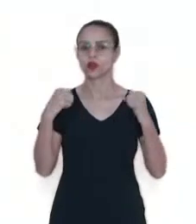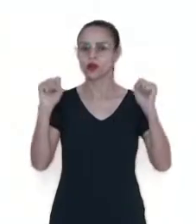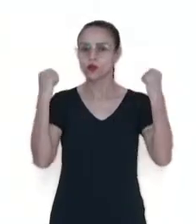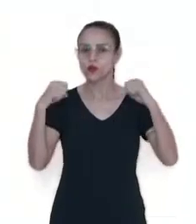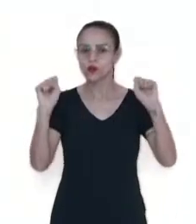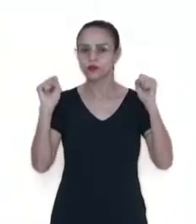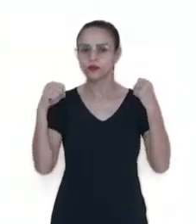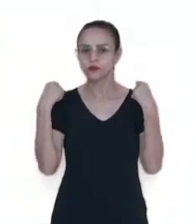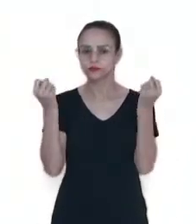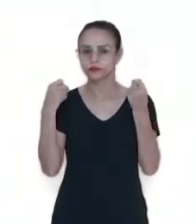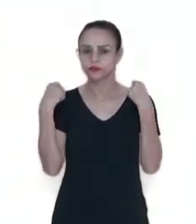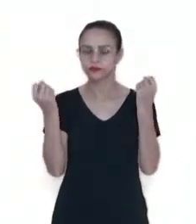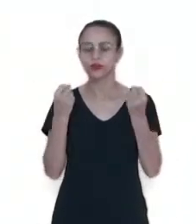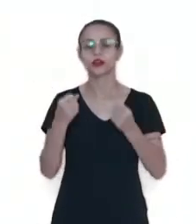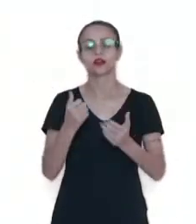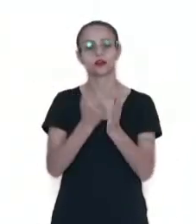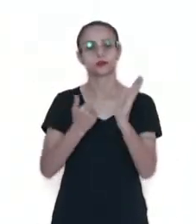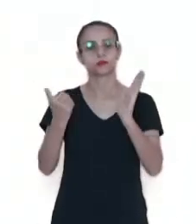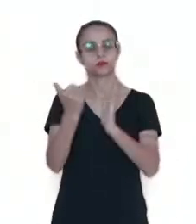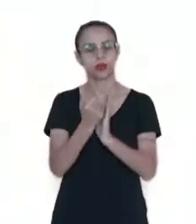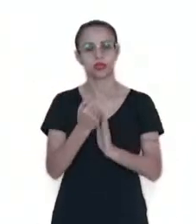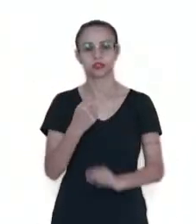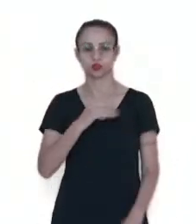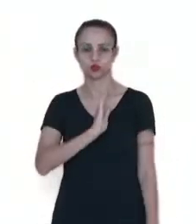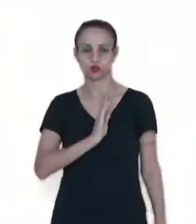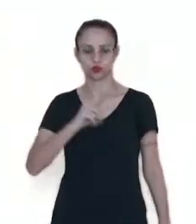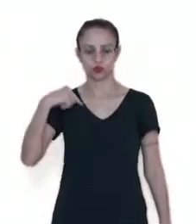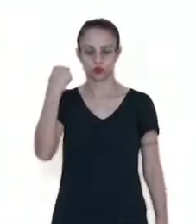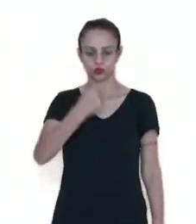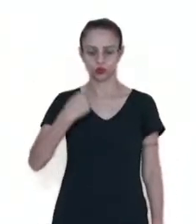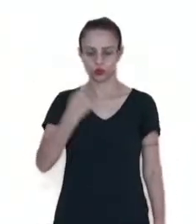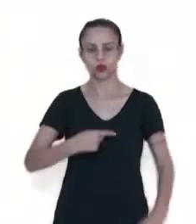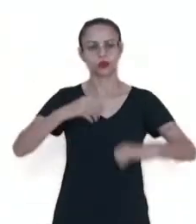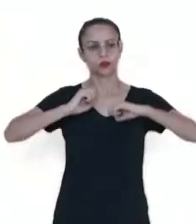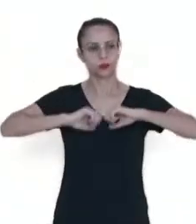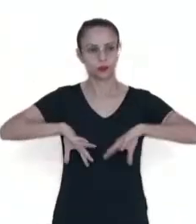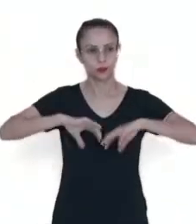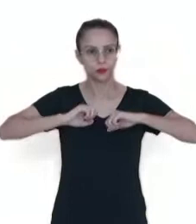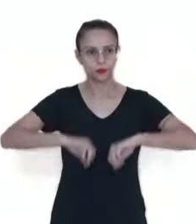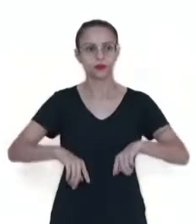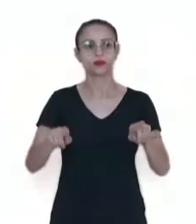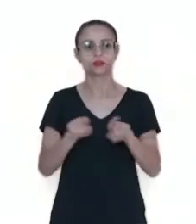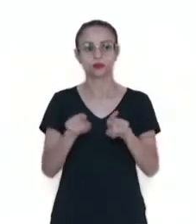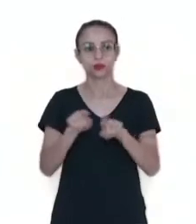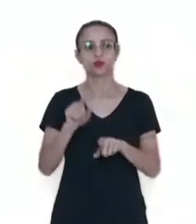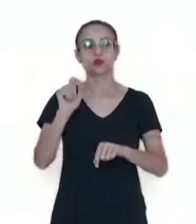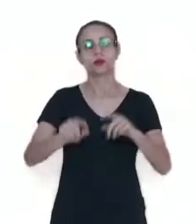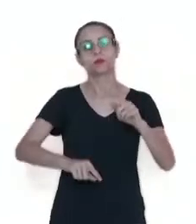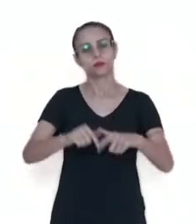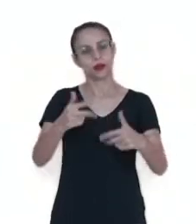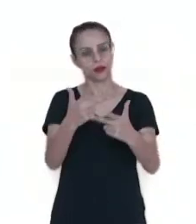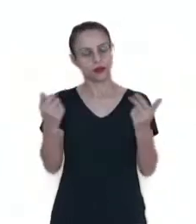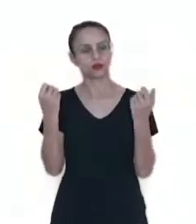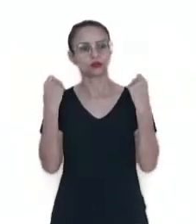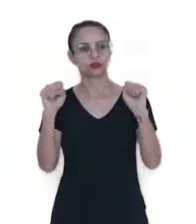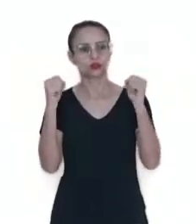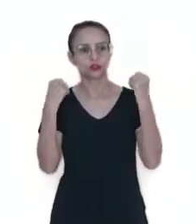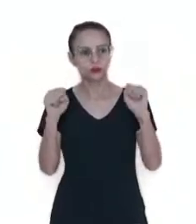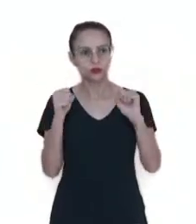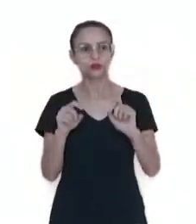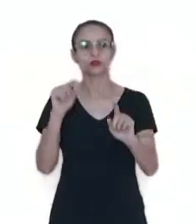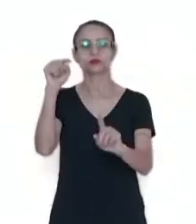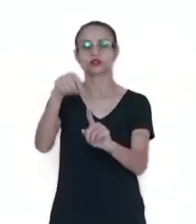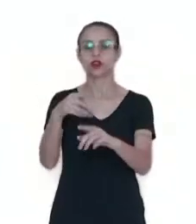aumenta a capacidade cardiorrespiratória, entre outras aptidões físicas. Sendo assim, os aparelhos de ginástica têm como